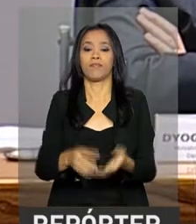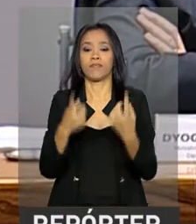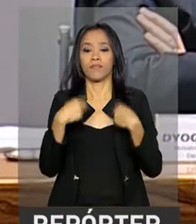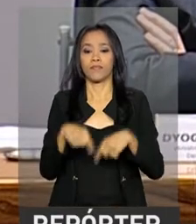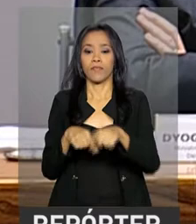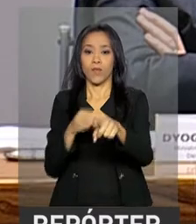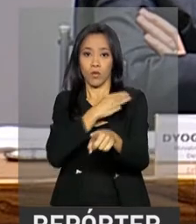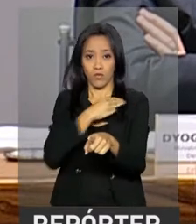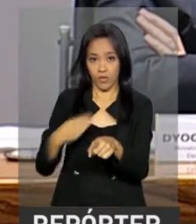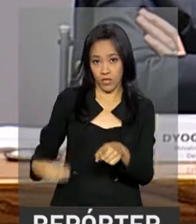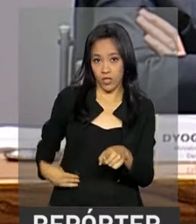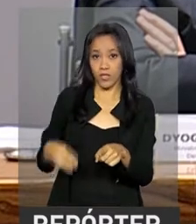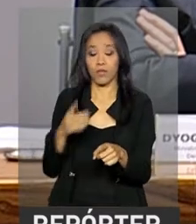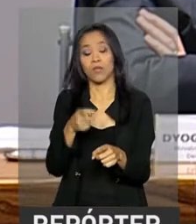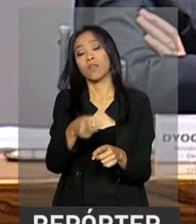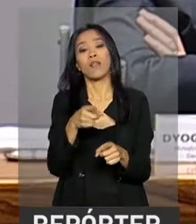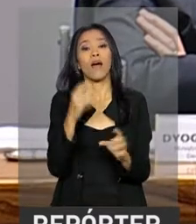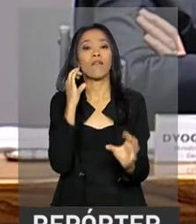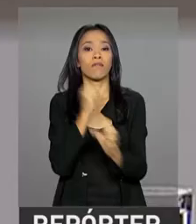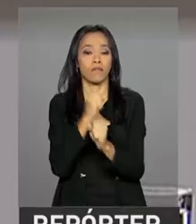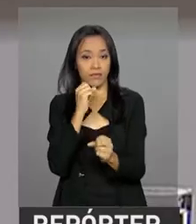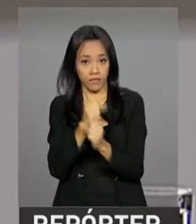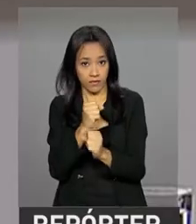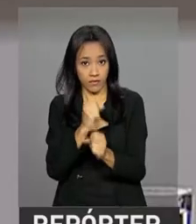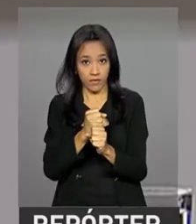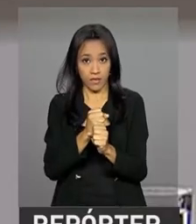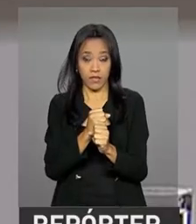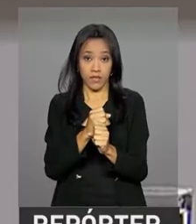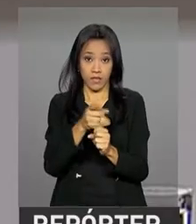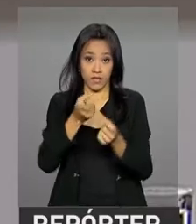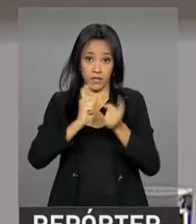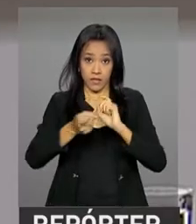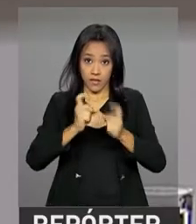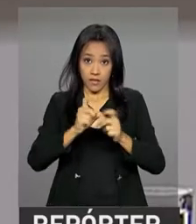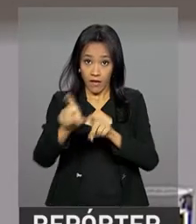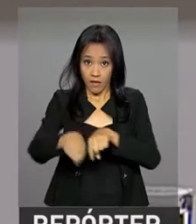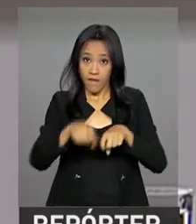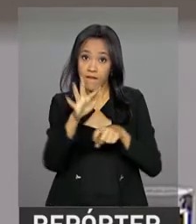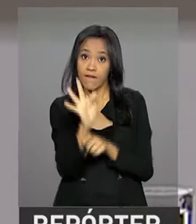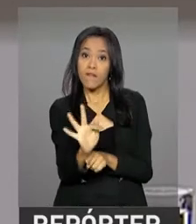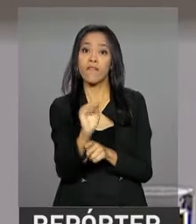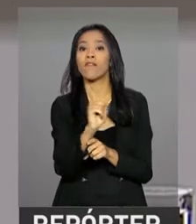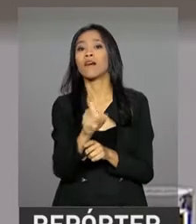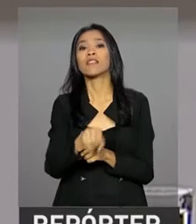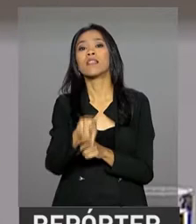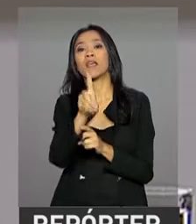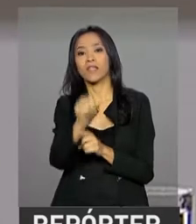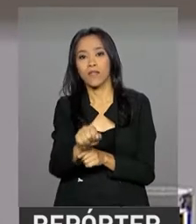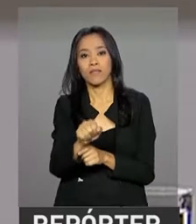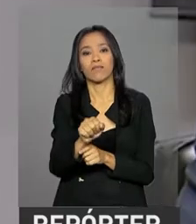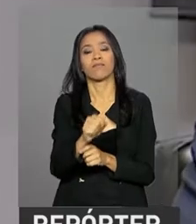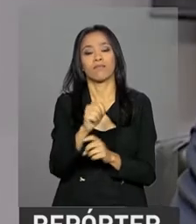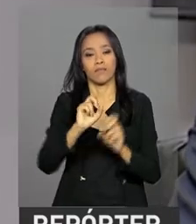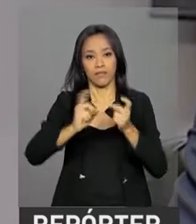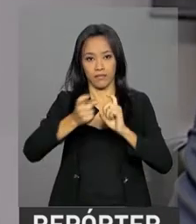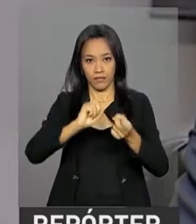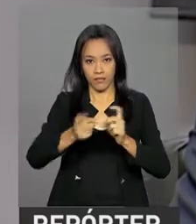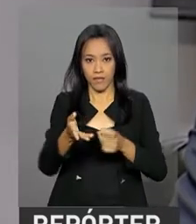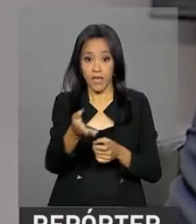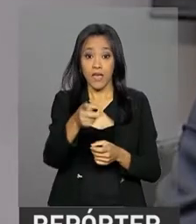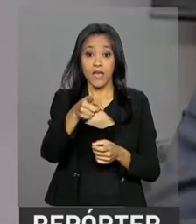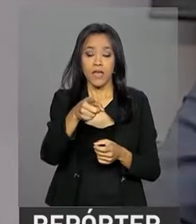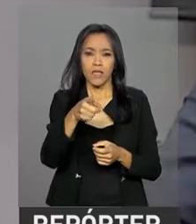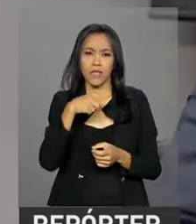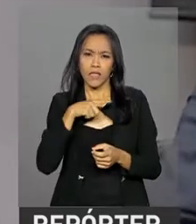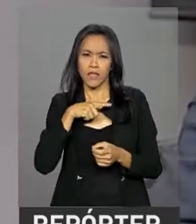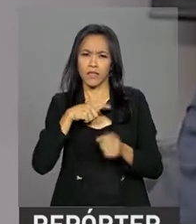do Planejamento afirmaram que o governo vai ter que economizar para alcançar a meta estabelecida na lei orçamentária anual, fechar o ano